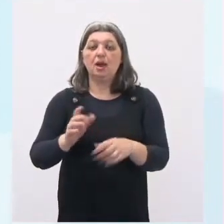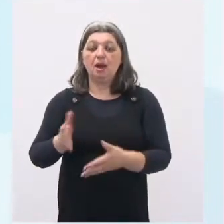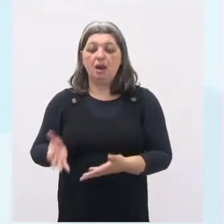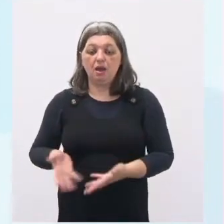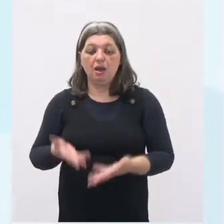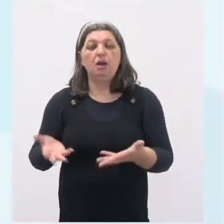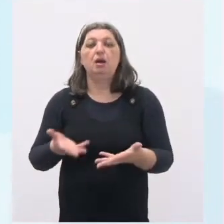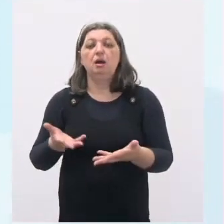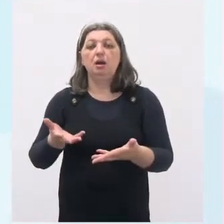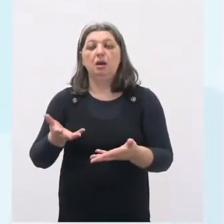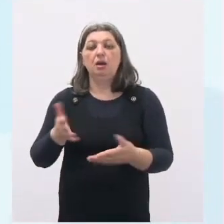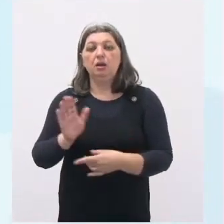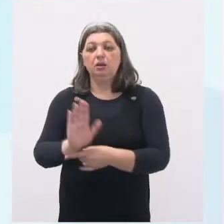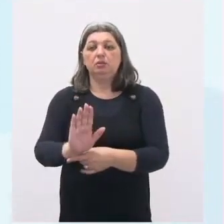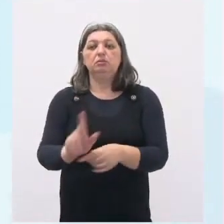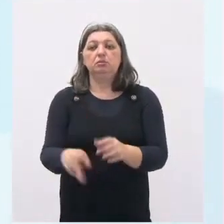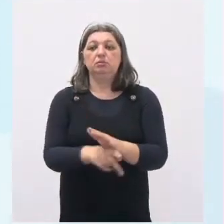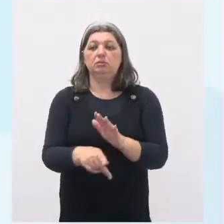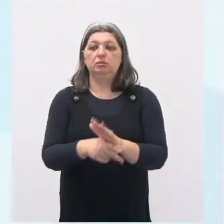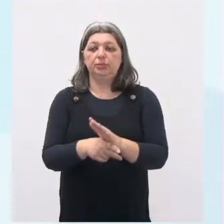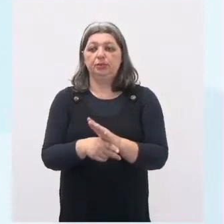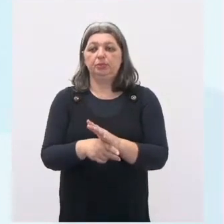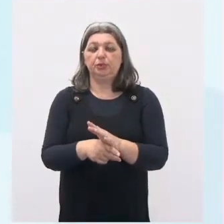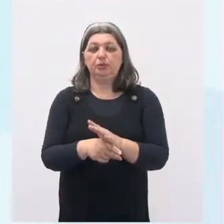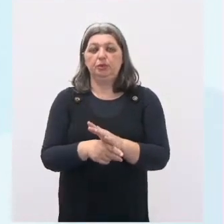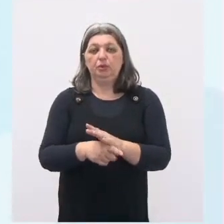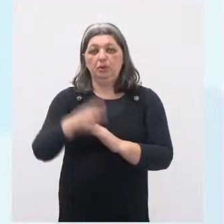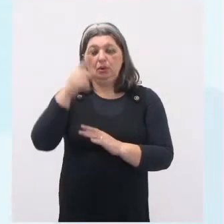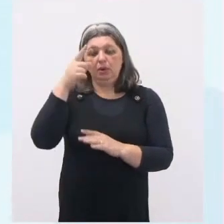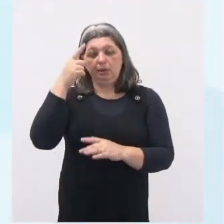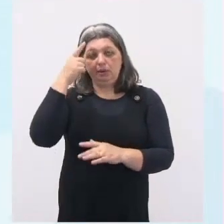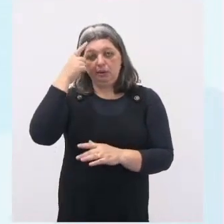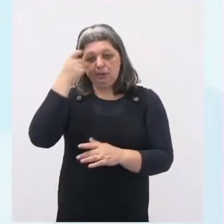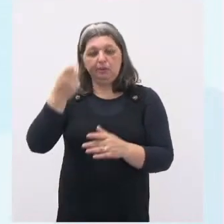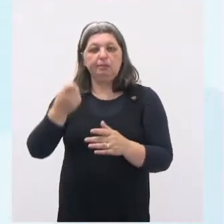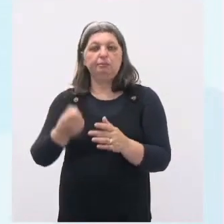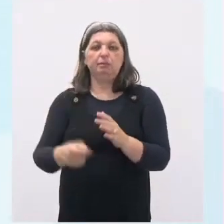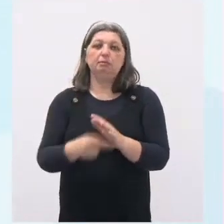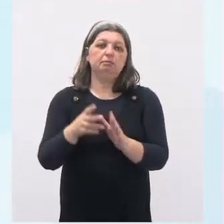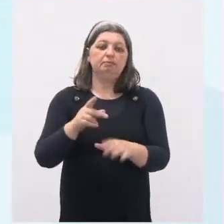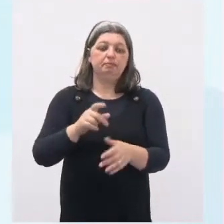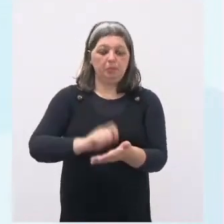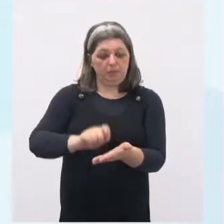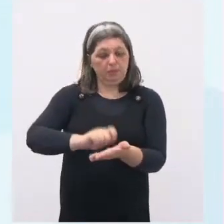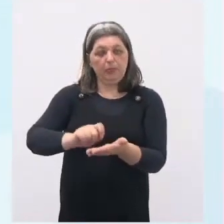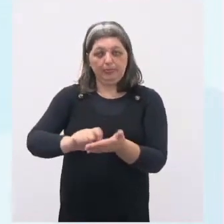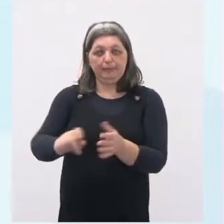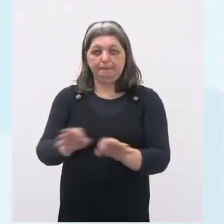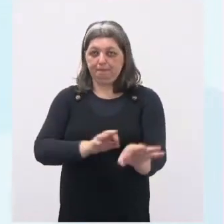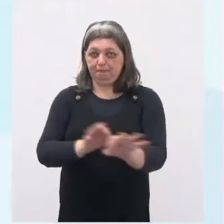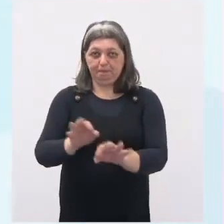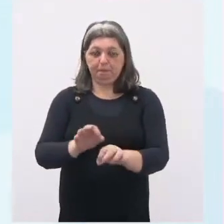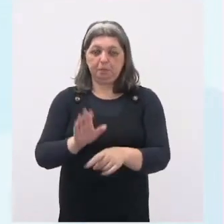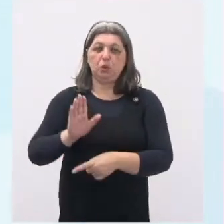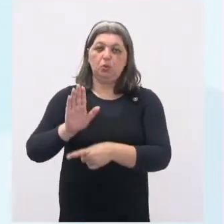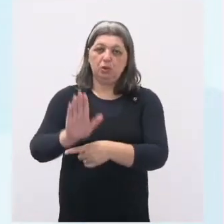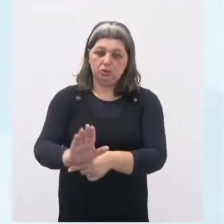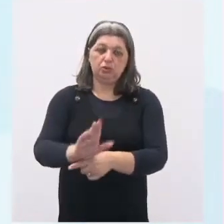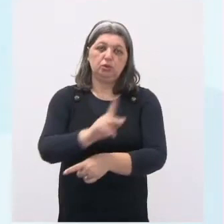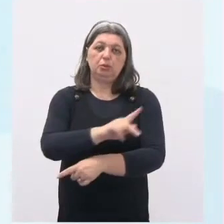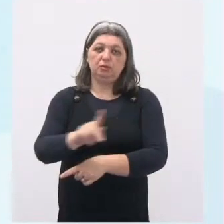o ator, né? Ou seja, o estudante seja o ator do seu projeto de vida e assim com a mediação de professores e da